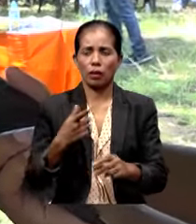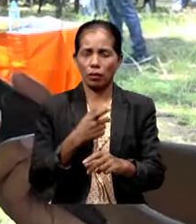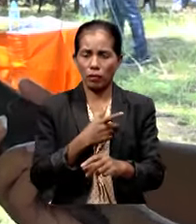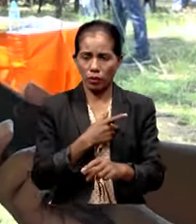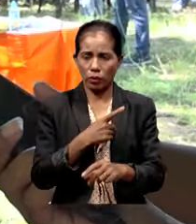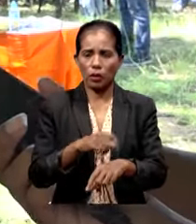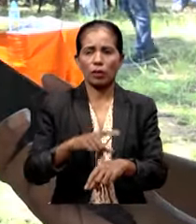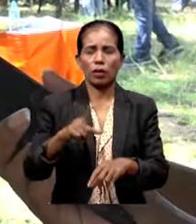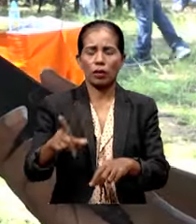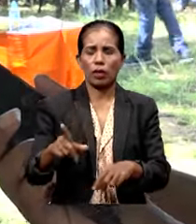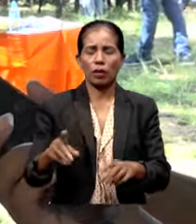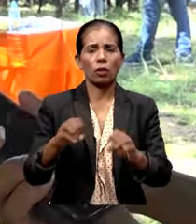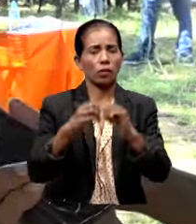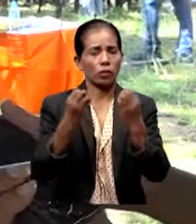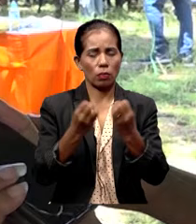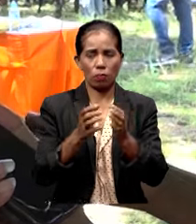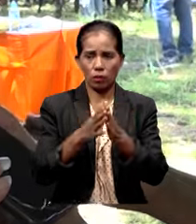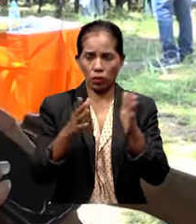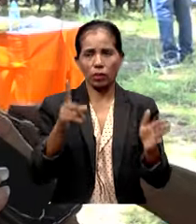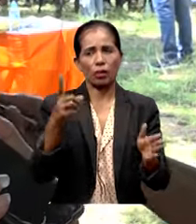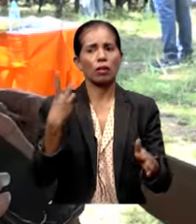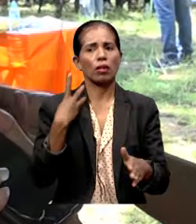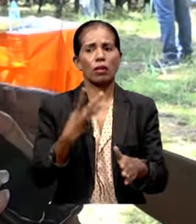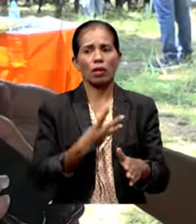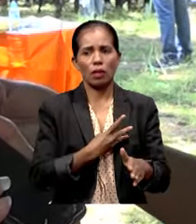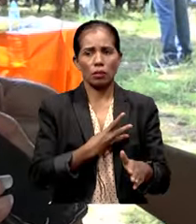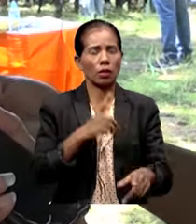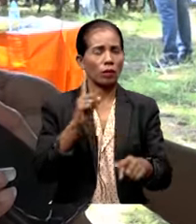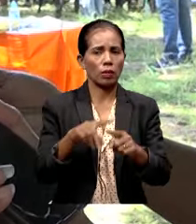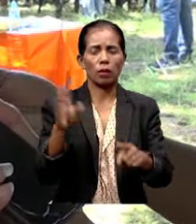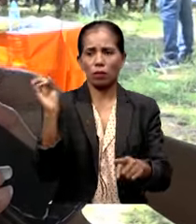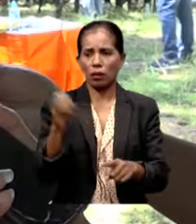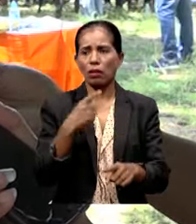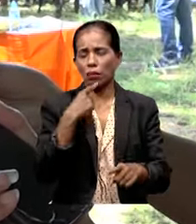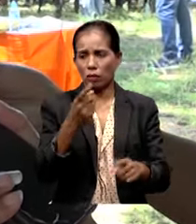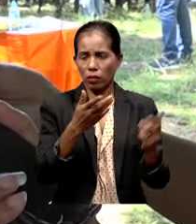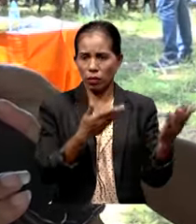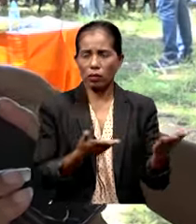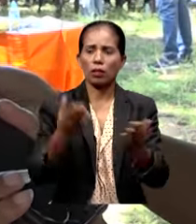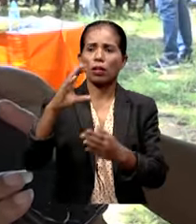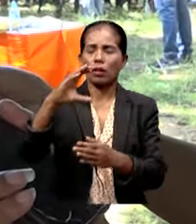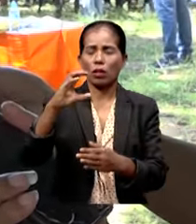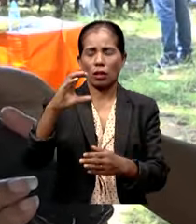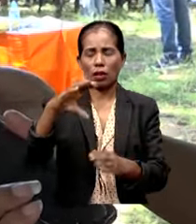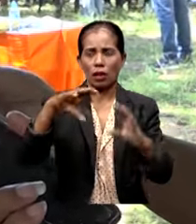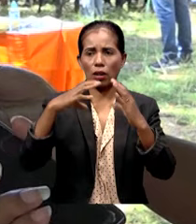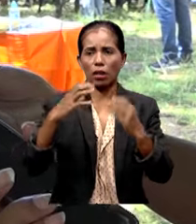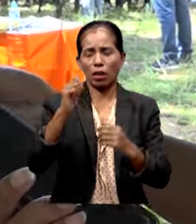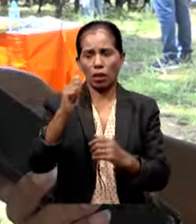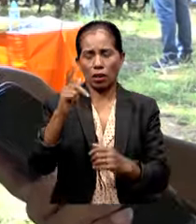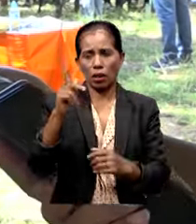soberano e a mi la velo propio e obriga a mi harukare komisaris ne na ingrua kandidato na ingrua